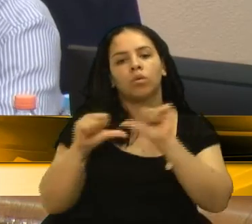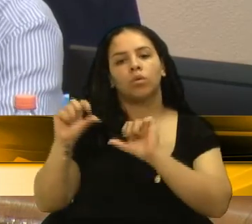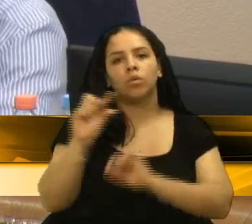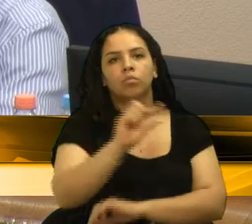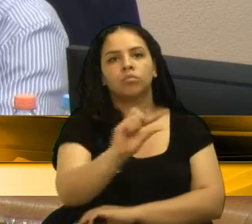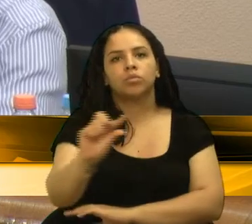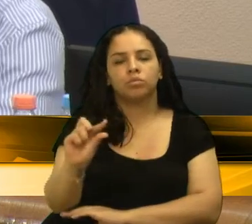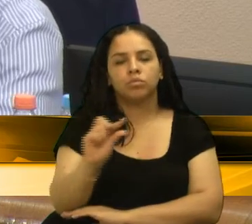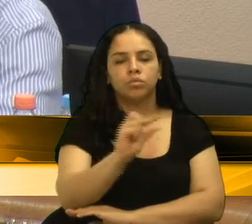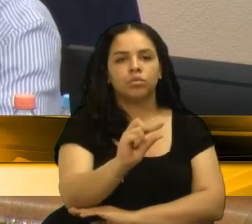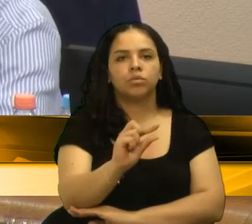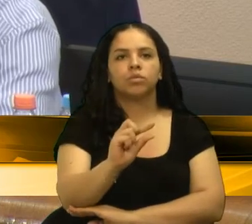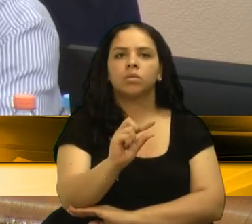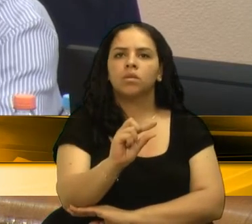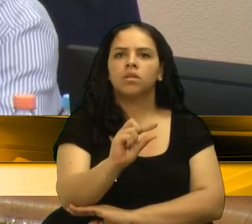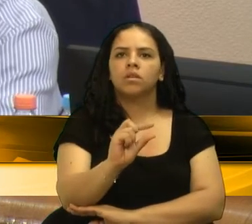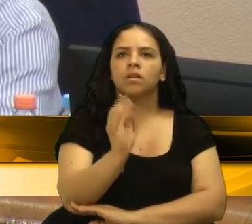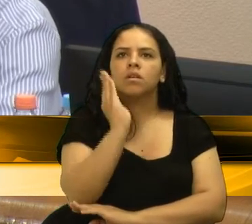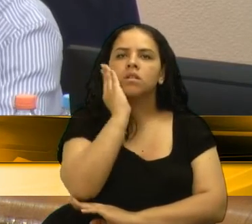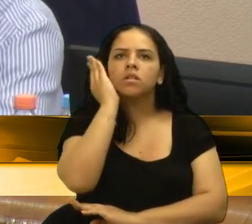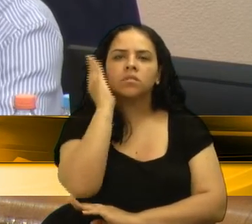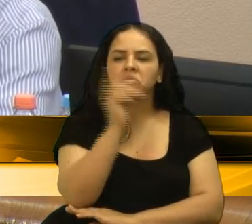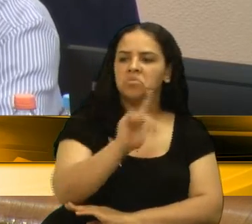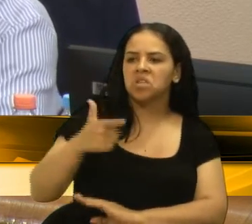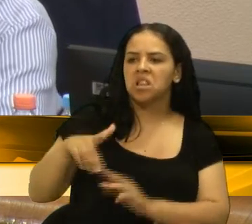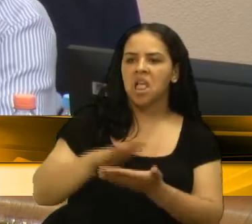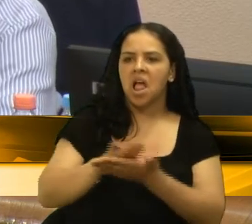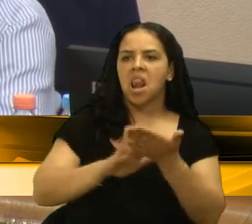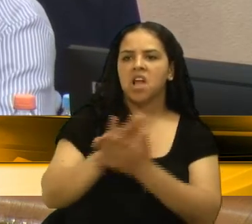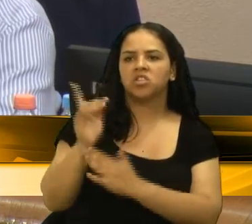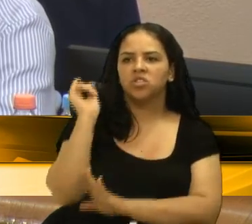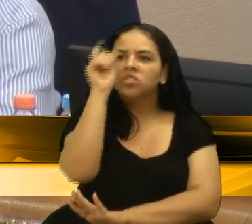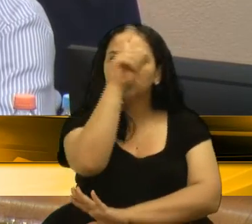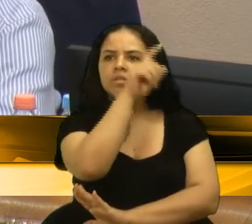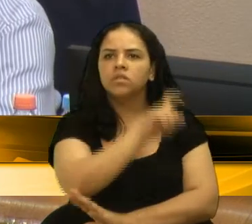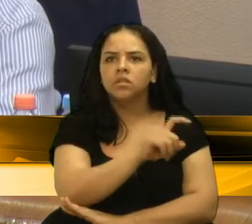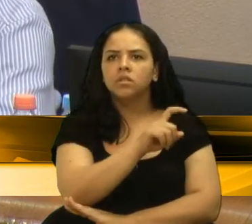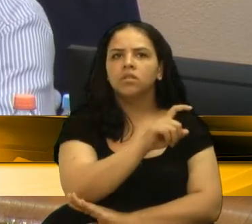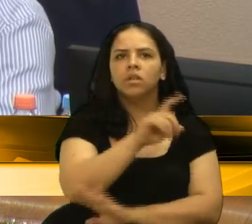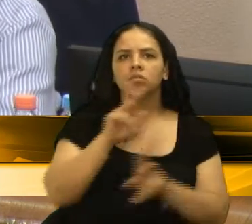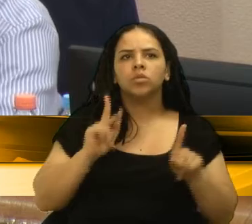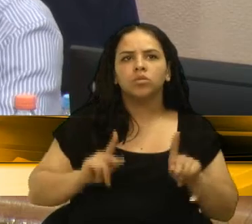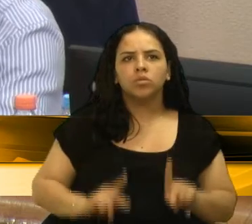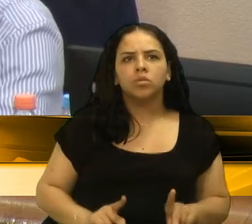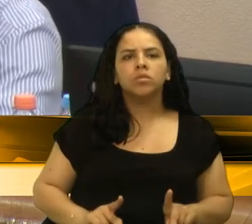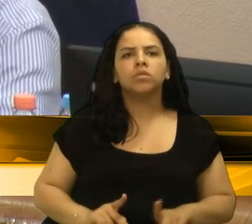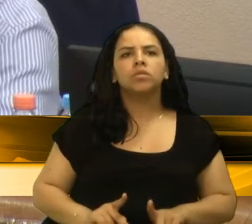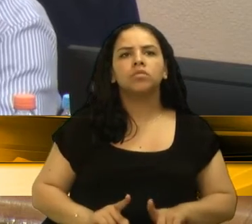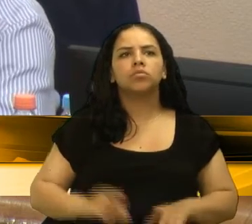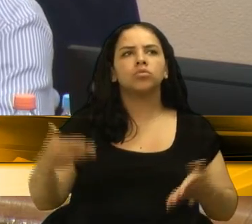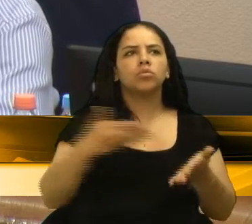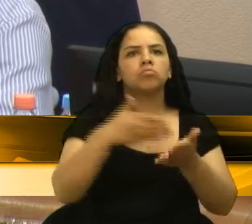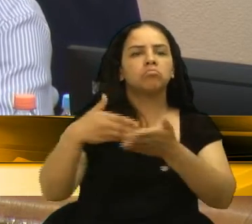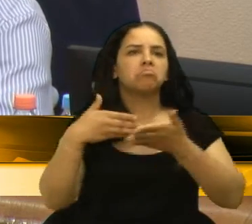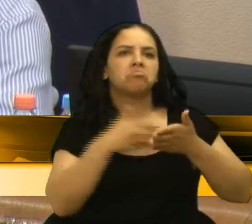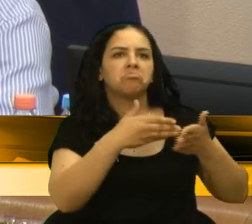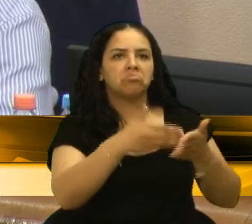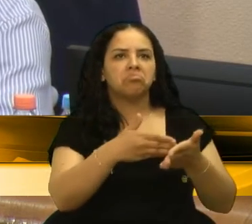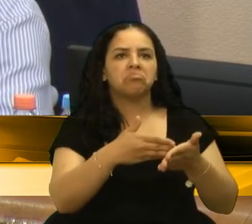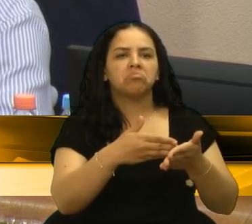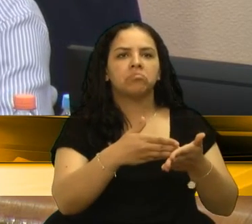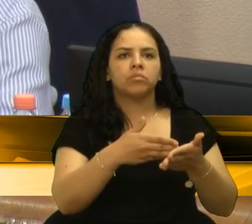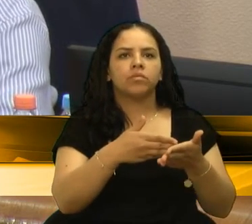privado. Doutora Cássia, então, não tinha nenhuma dificuldade de entendimento por parte das entidades diretamente atingidas, envolvidas.